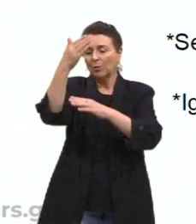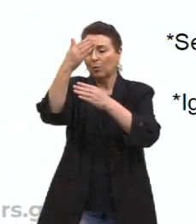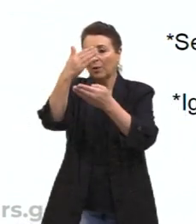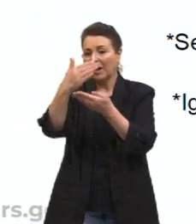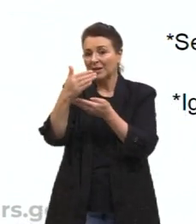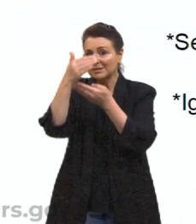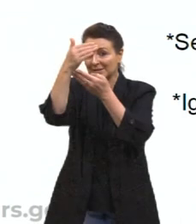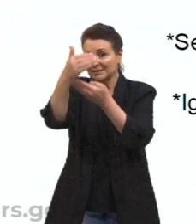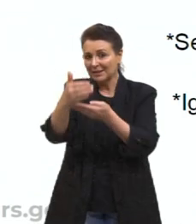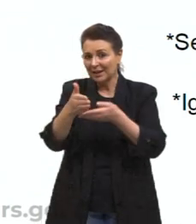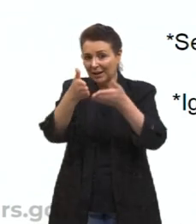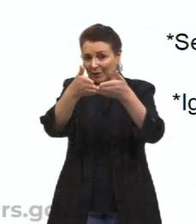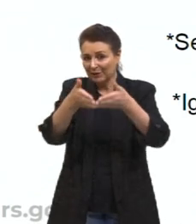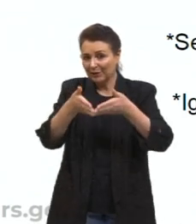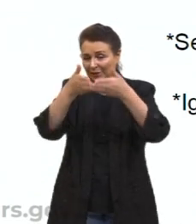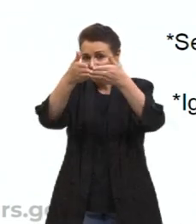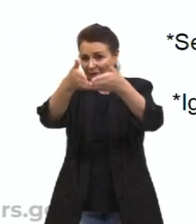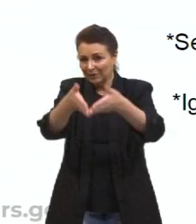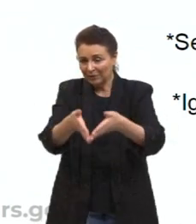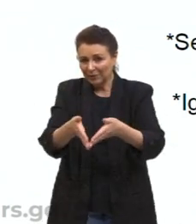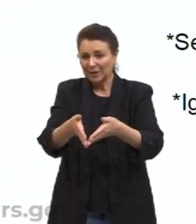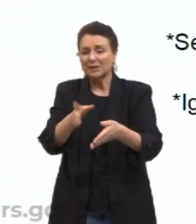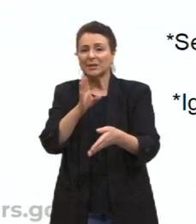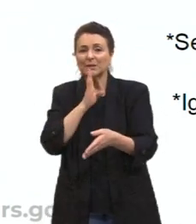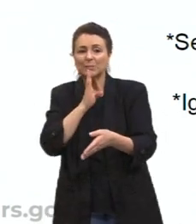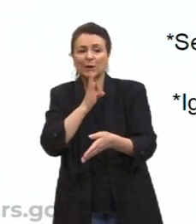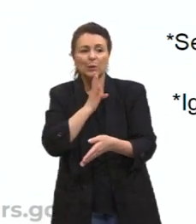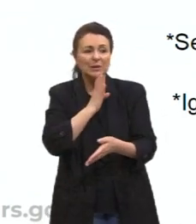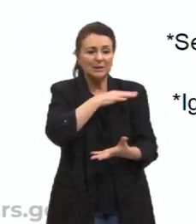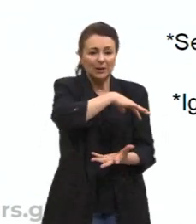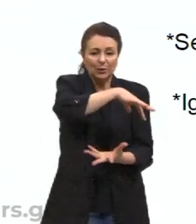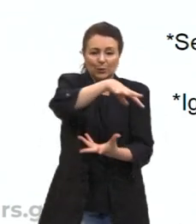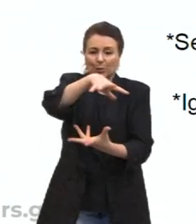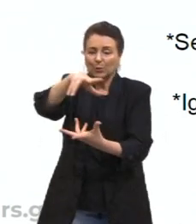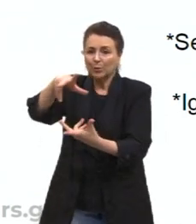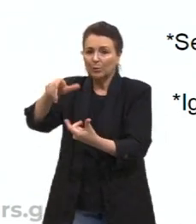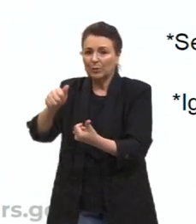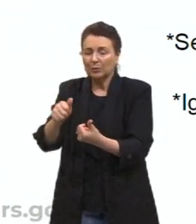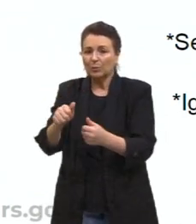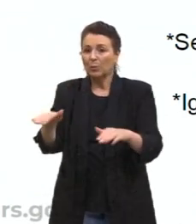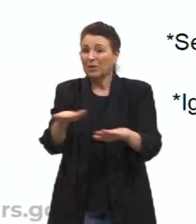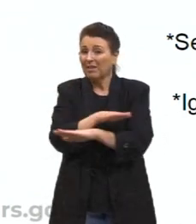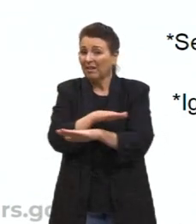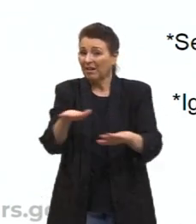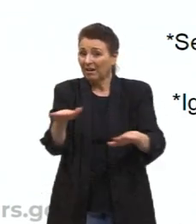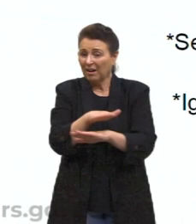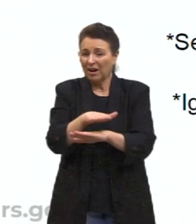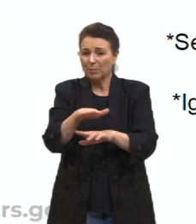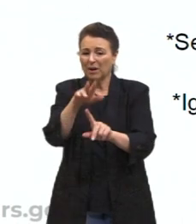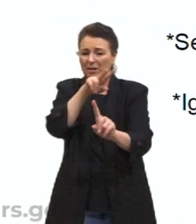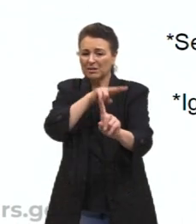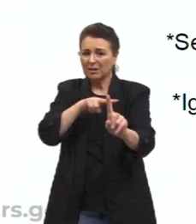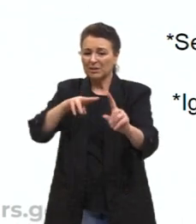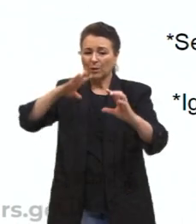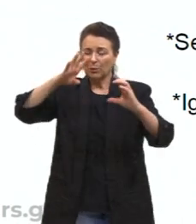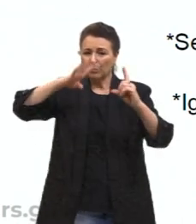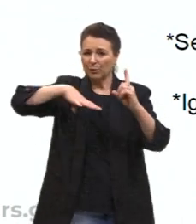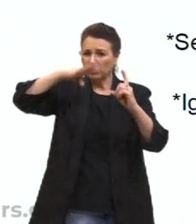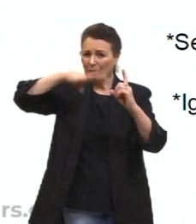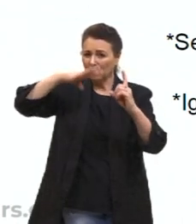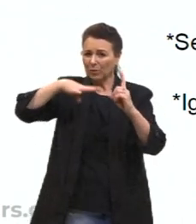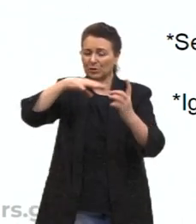processo de dominar o mundo isso que Lucas já trazia né quando acaba essa essa visão mitológica né do